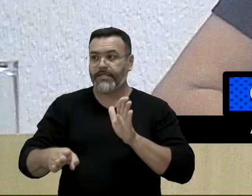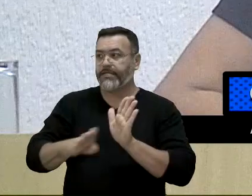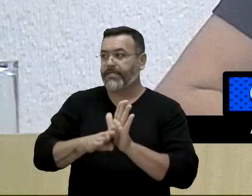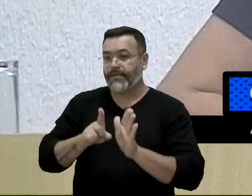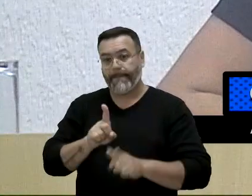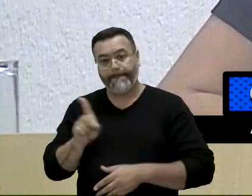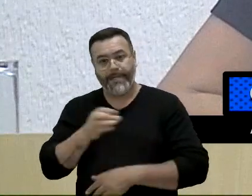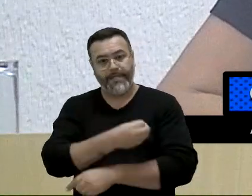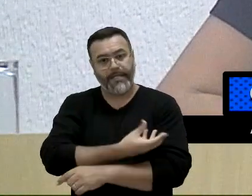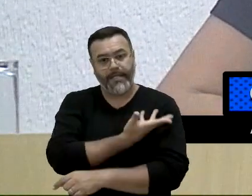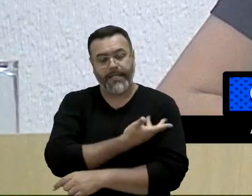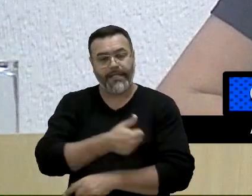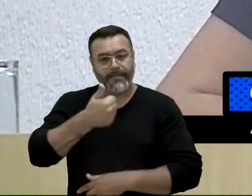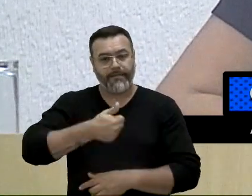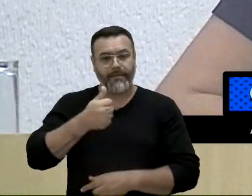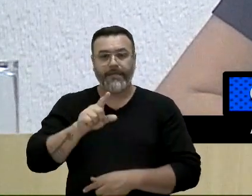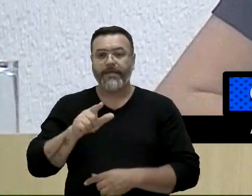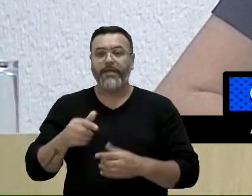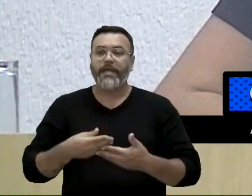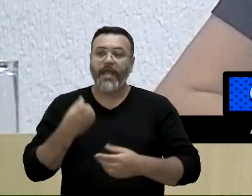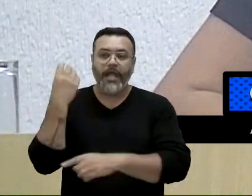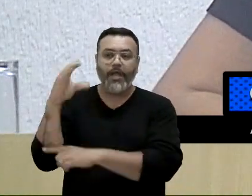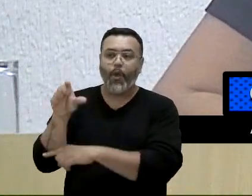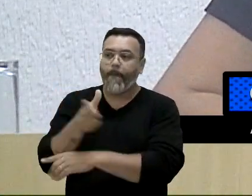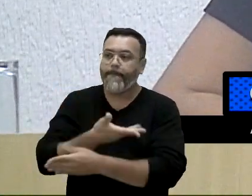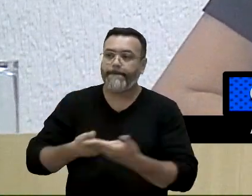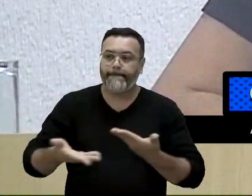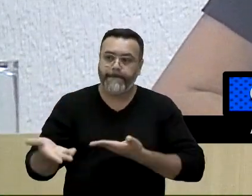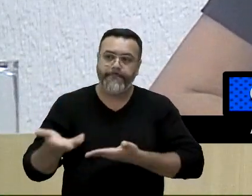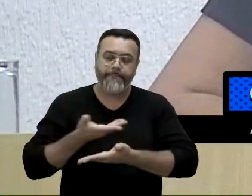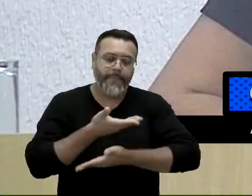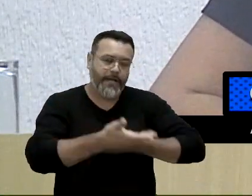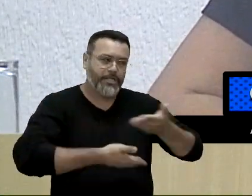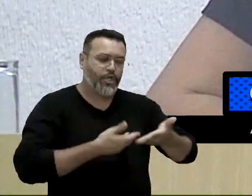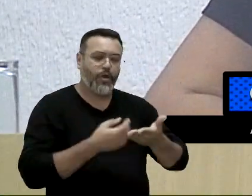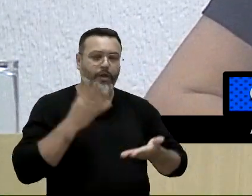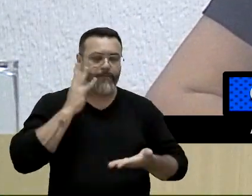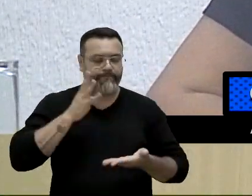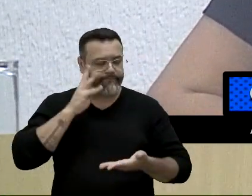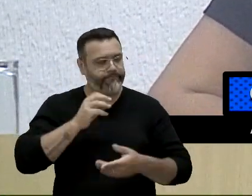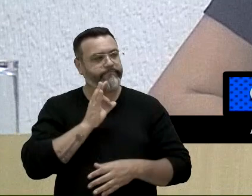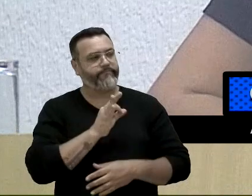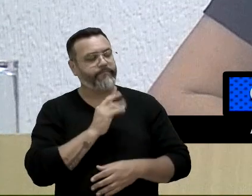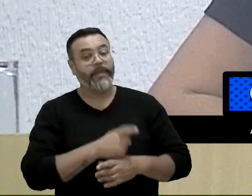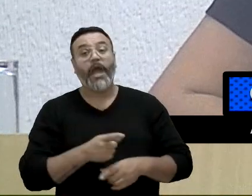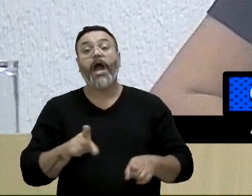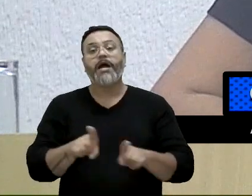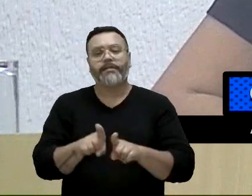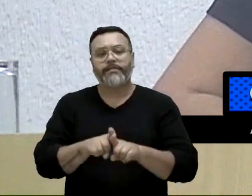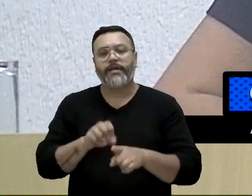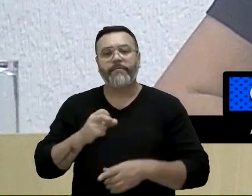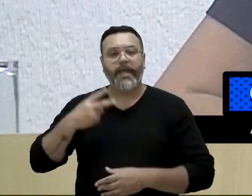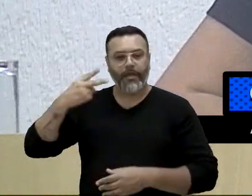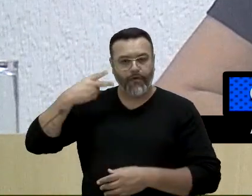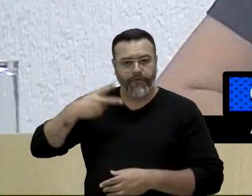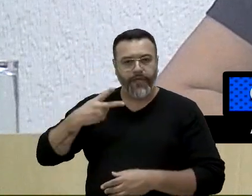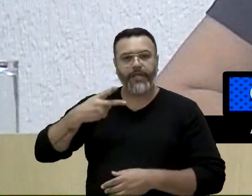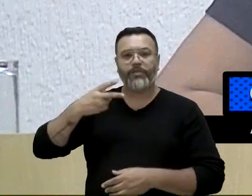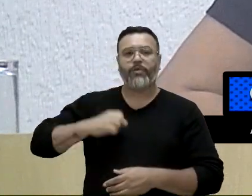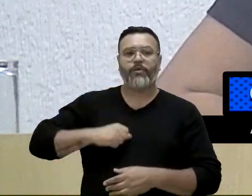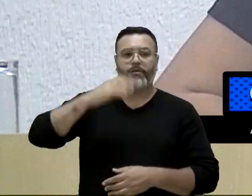ela e ela compartilhou com a gente, isso foi super bacana. Mas eu queria também mencionar o vereador Gessé, que já há um bom